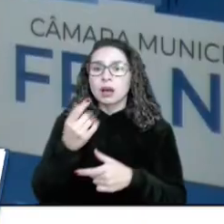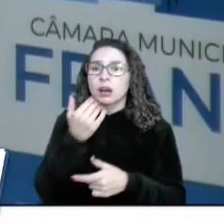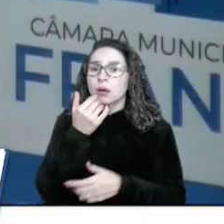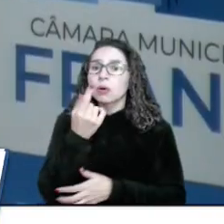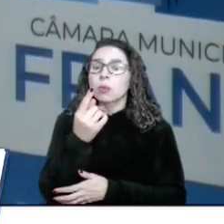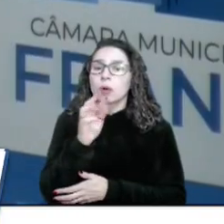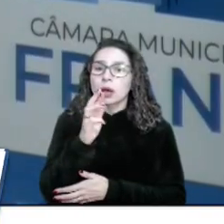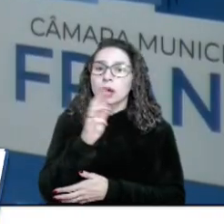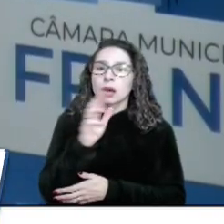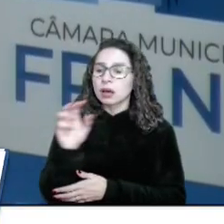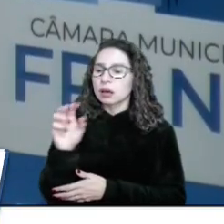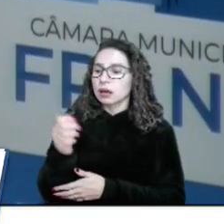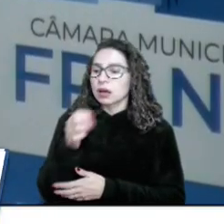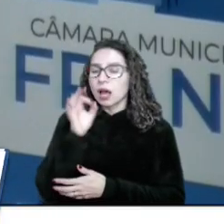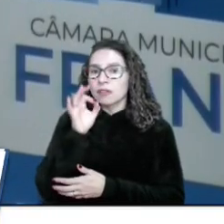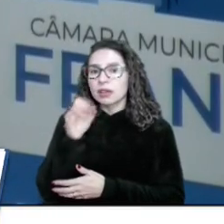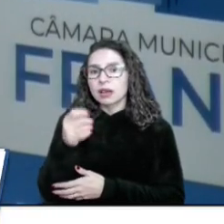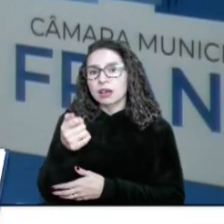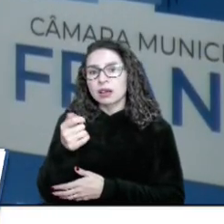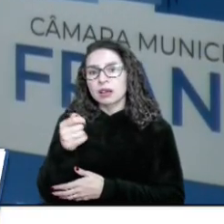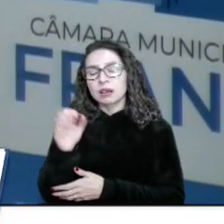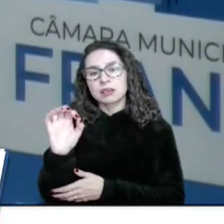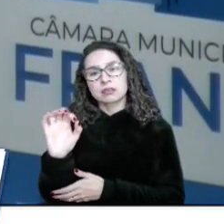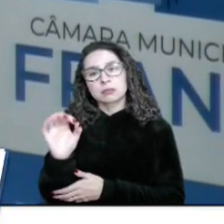50 centavos. Tá?